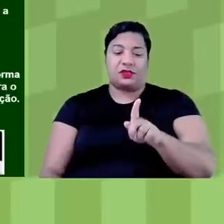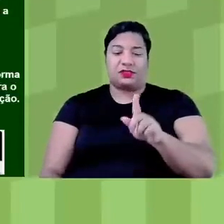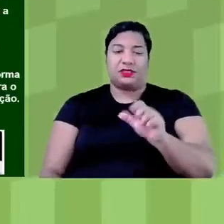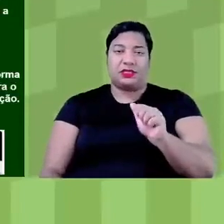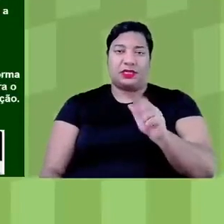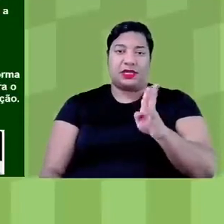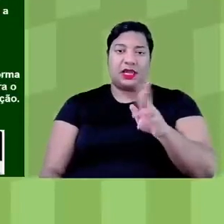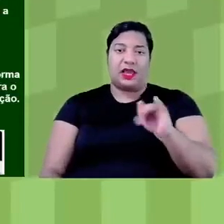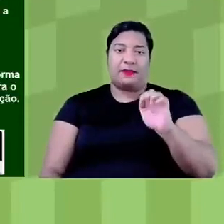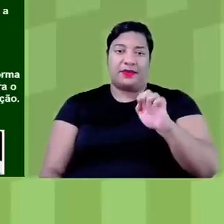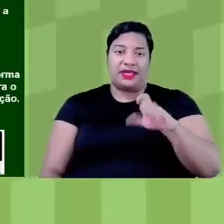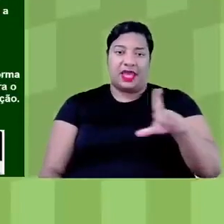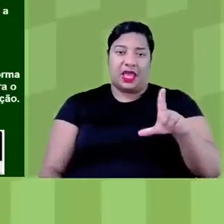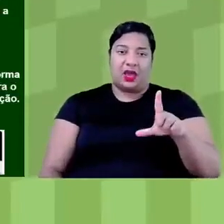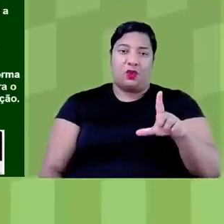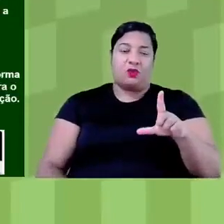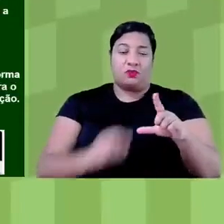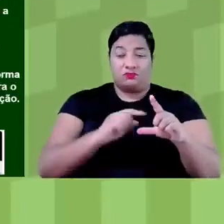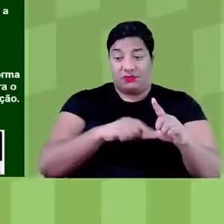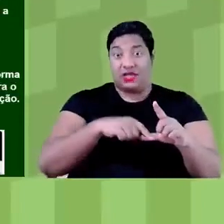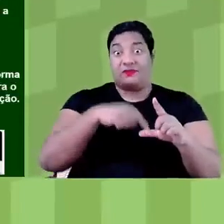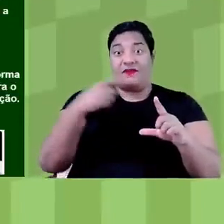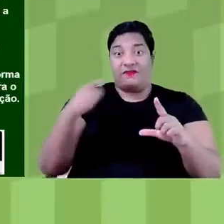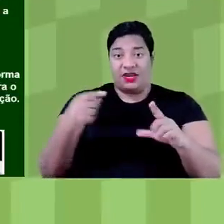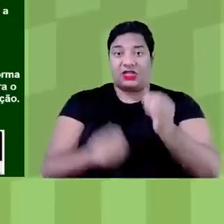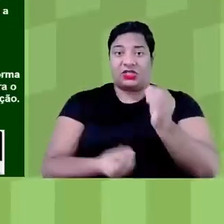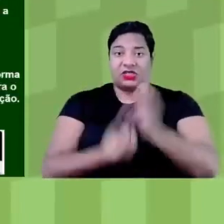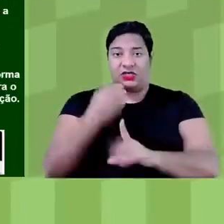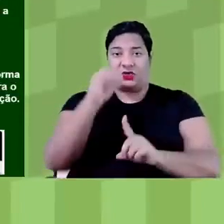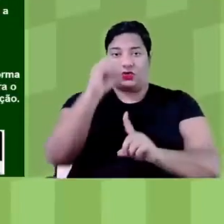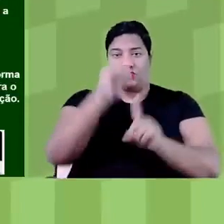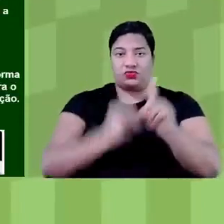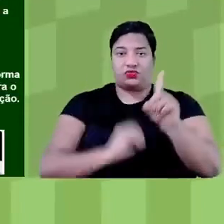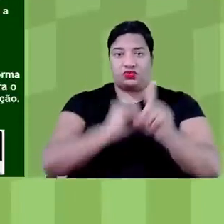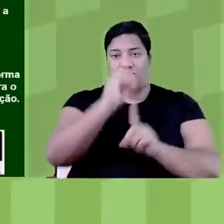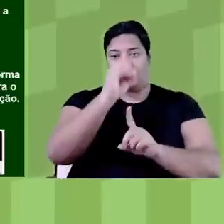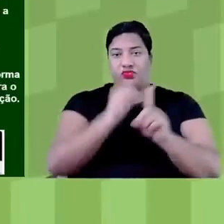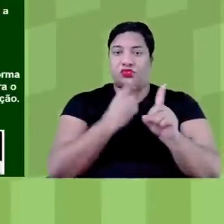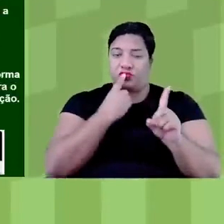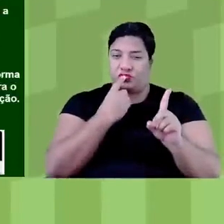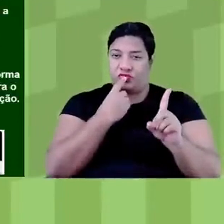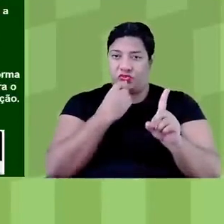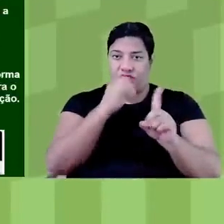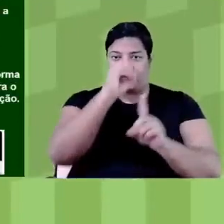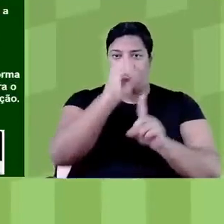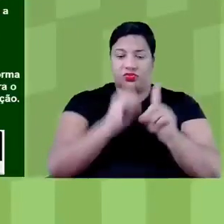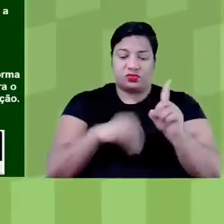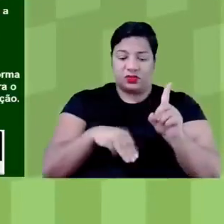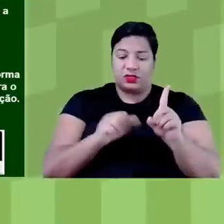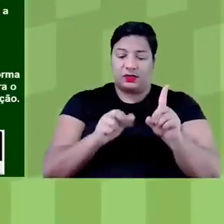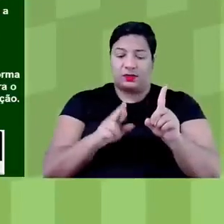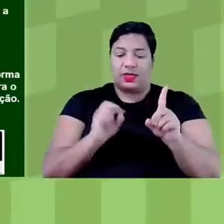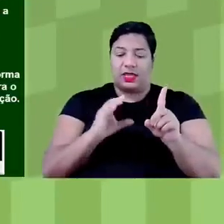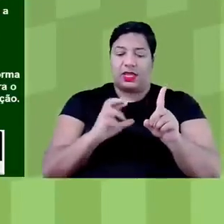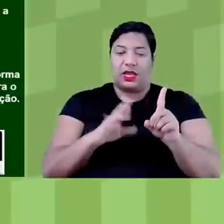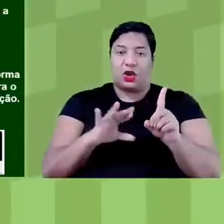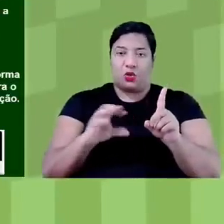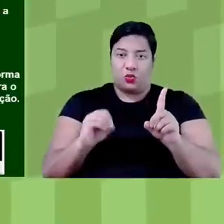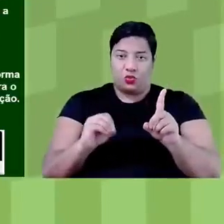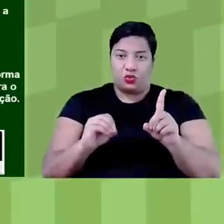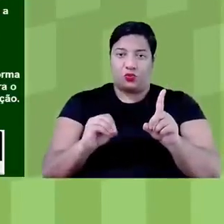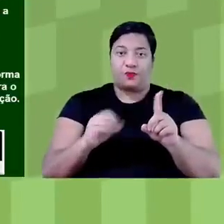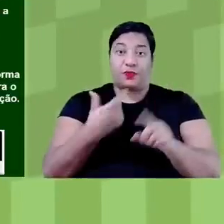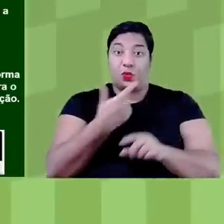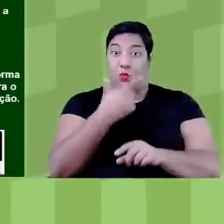quase 200, né? Inventou o termômetro de mercúrio, como conhecemos. O Anders Celsius